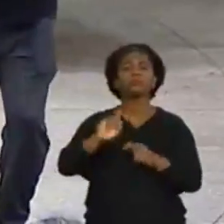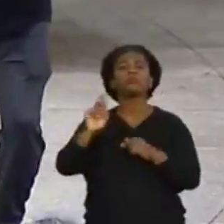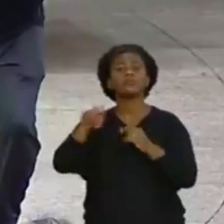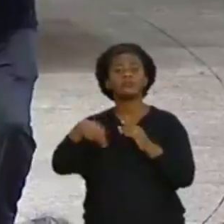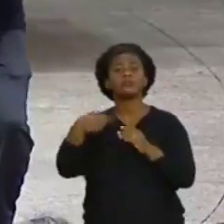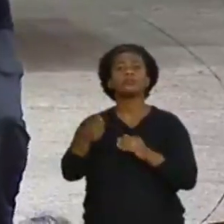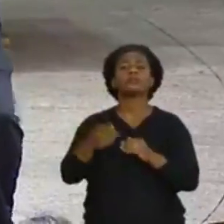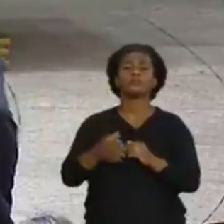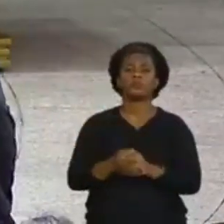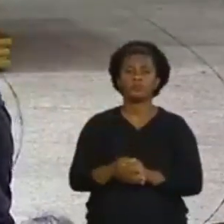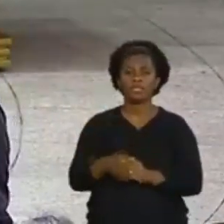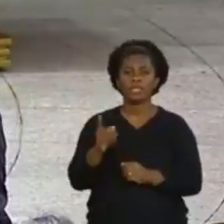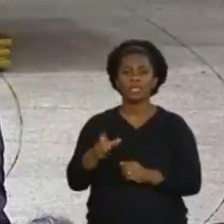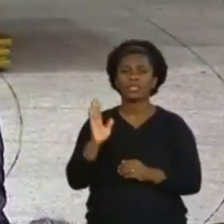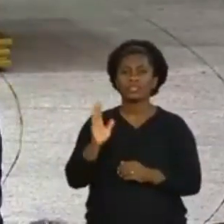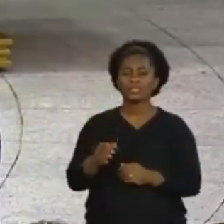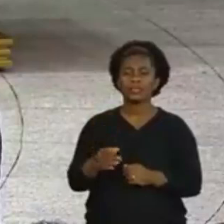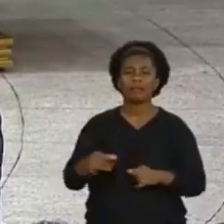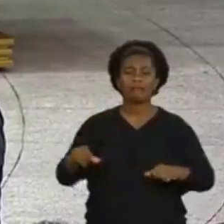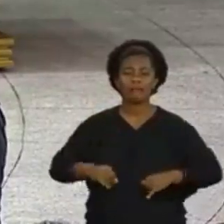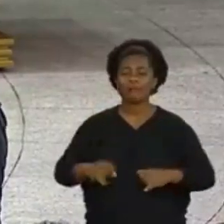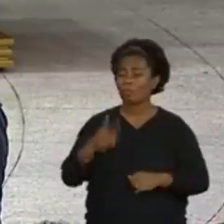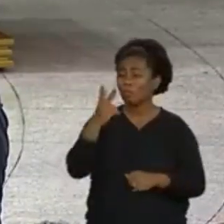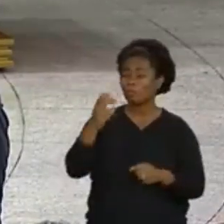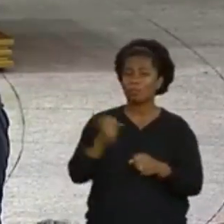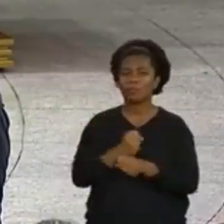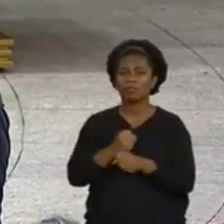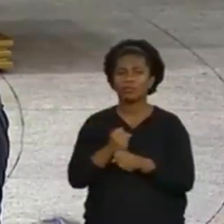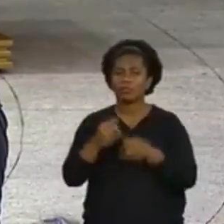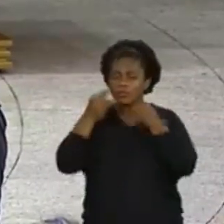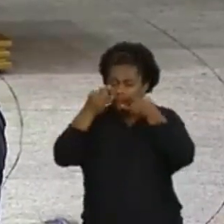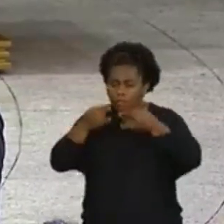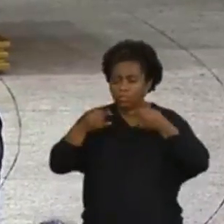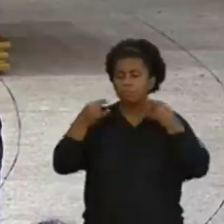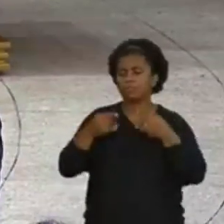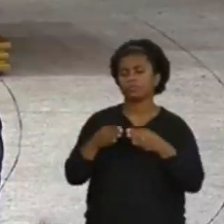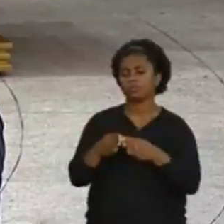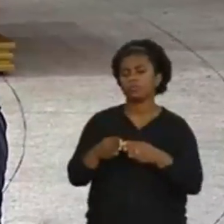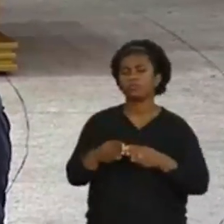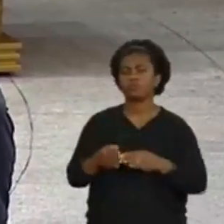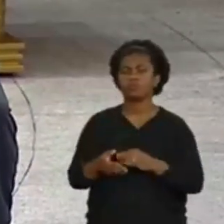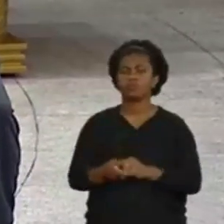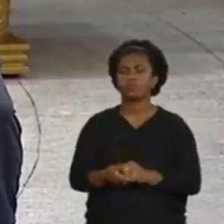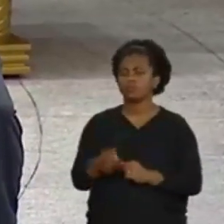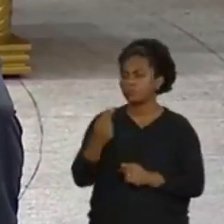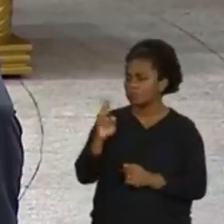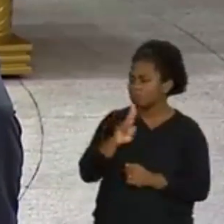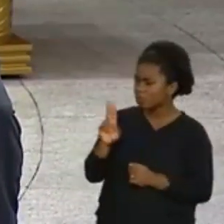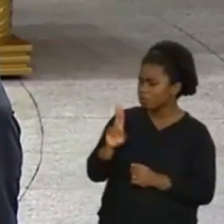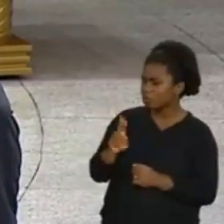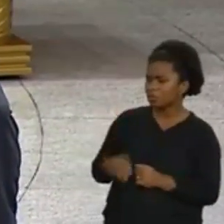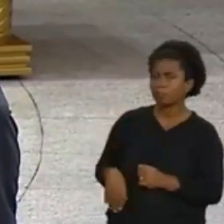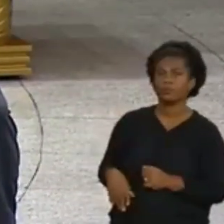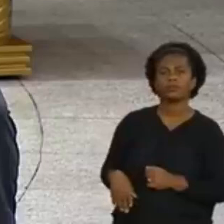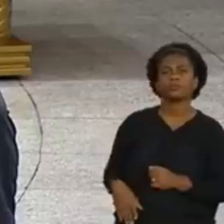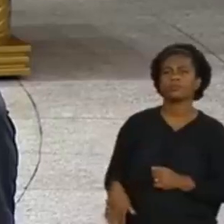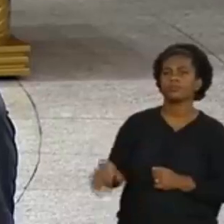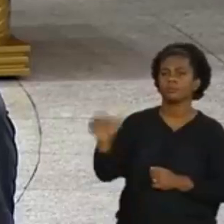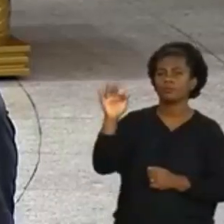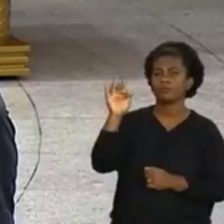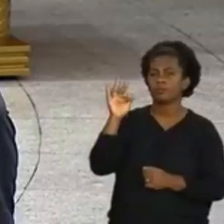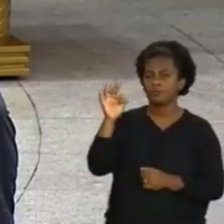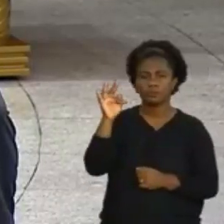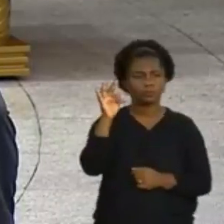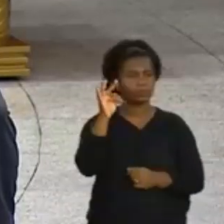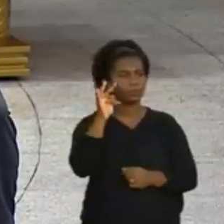Ela sofreu mais de 2 anos com problemas seríssimos na coluna. Tira a máscara, por favor, só para poder falar aqui, tira, para ficar melhor o áudio. Qual o nome da senhora? Flauzina, bom dia,